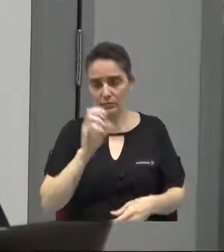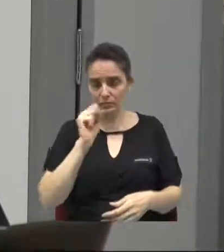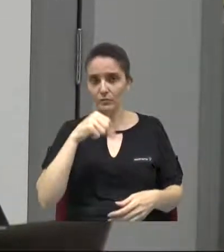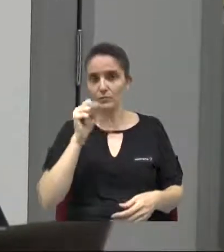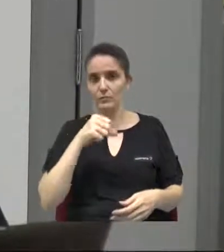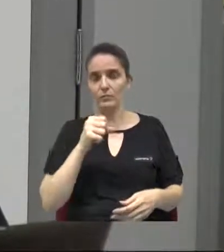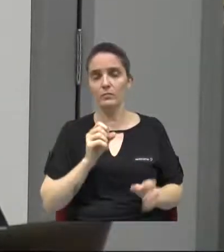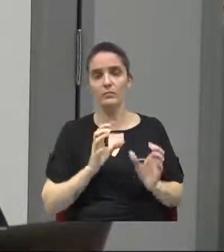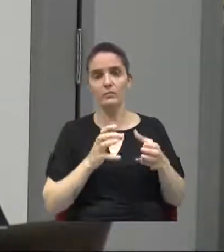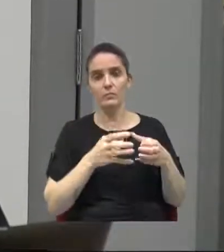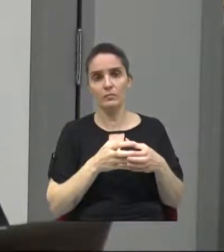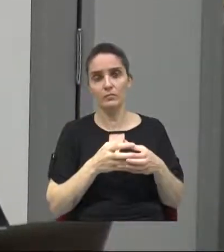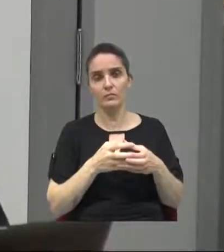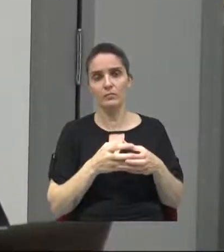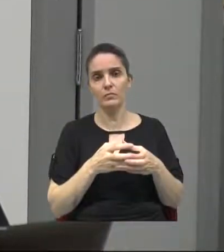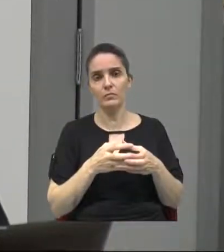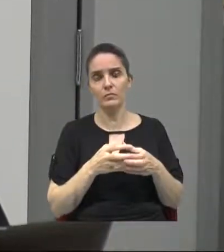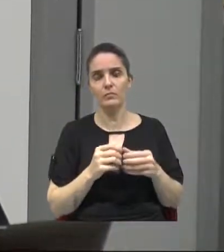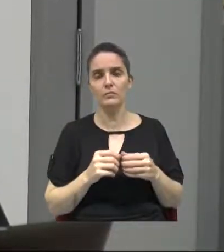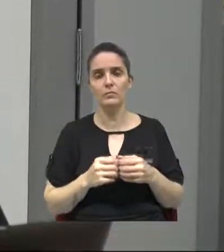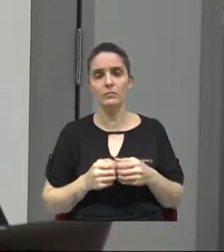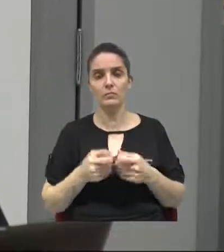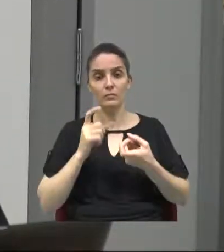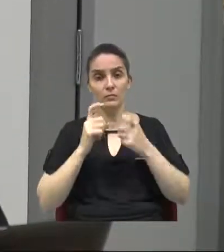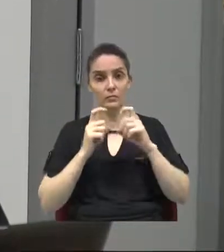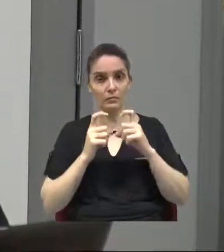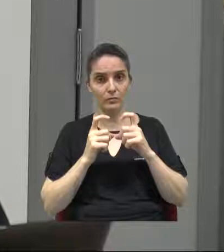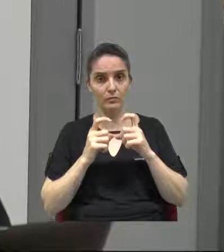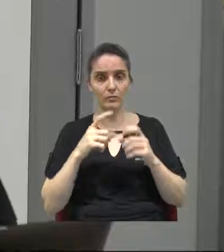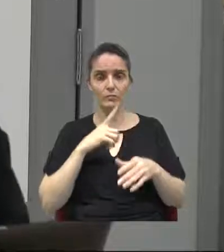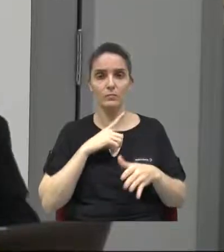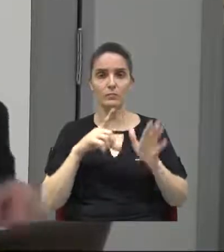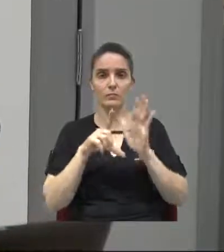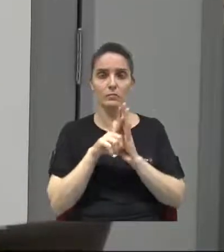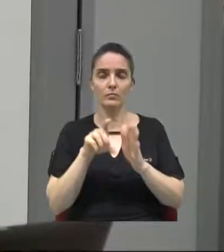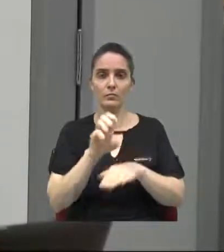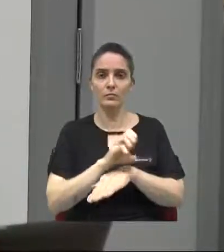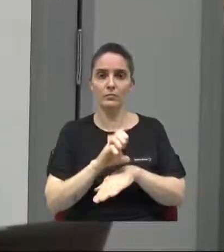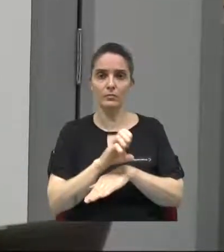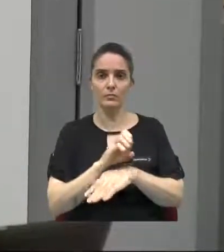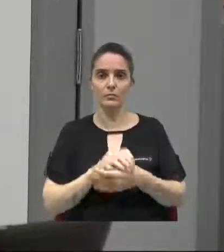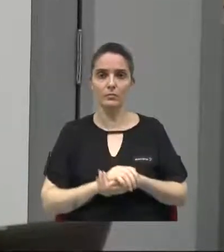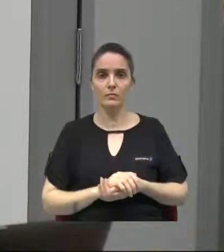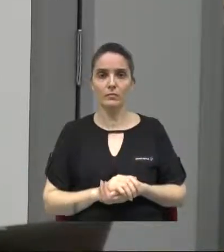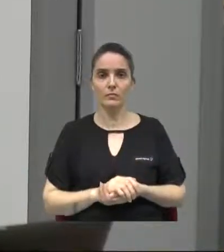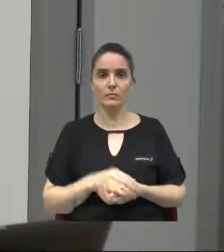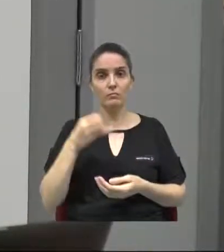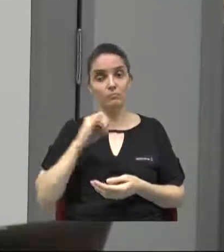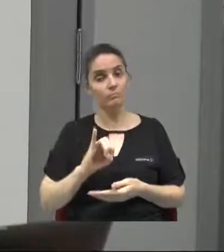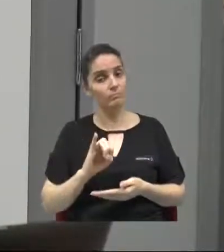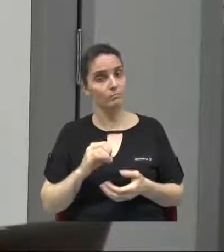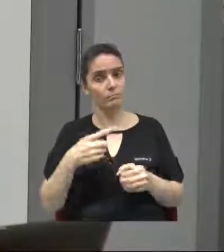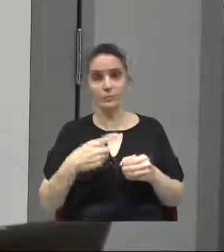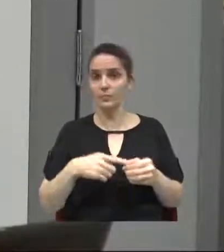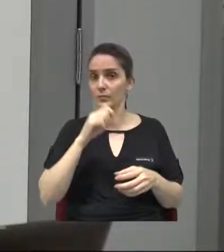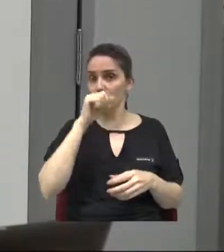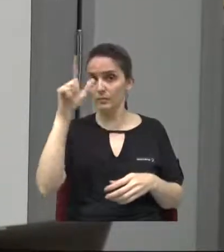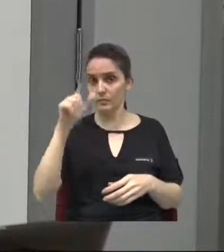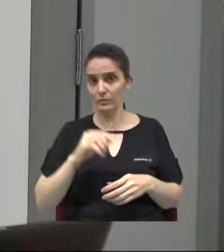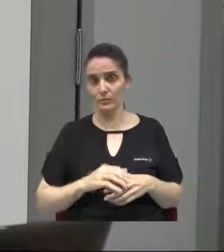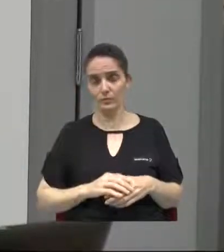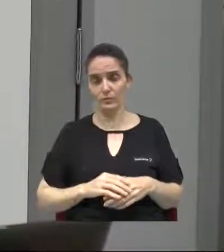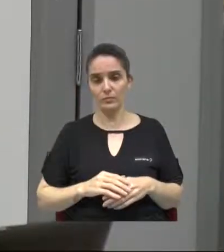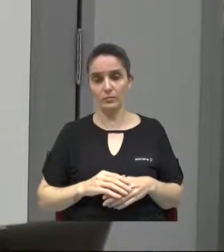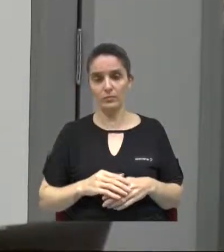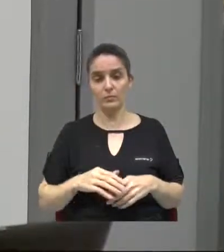da Assembleia Legislativa de São Paulo para se tornar uma lei estadual. Então, se não for por Limeira, vai ser por instâncias maiores.